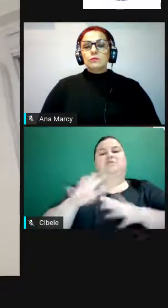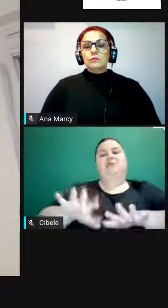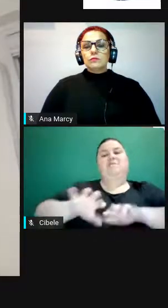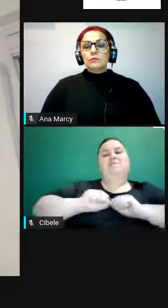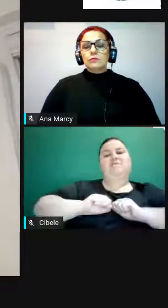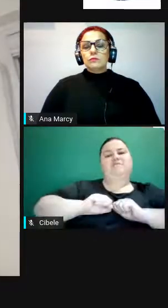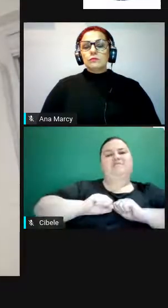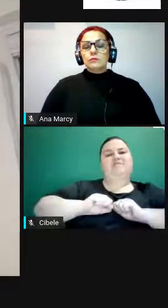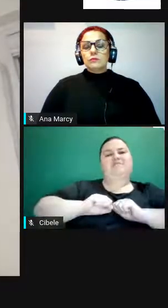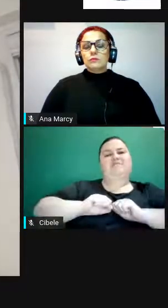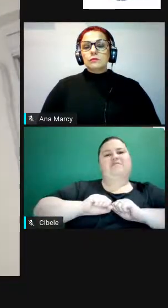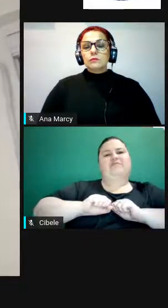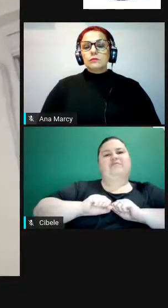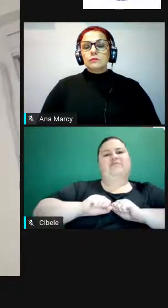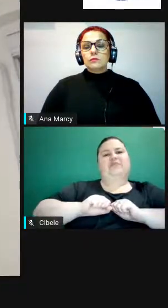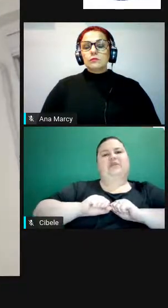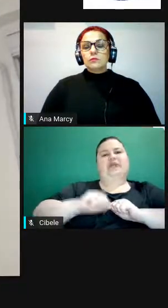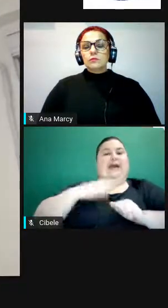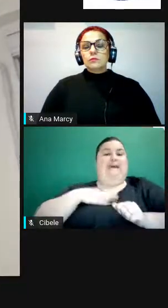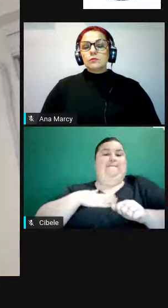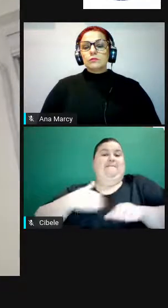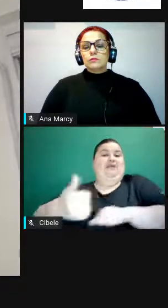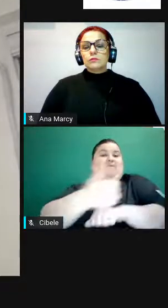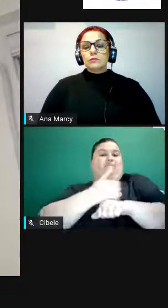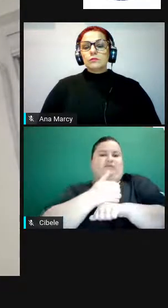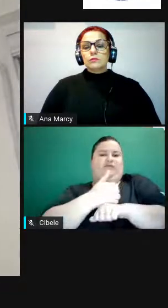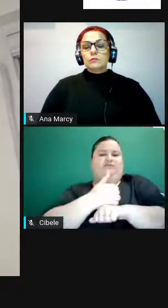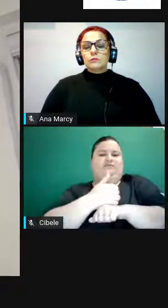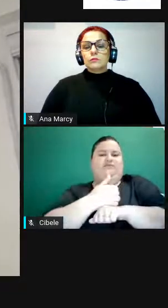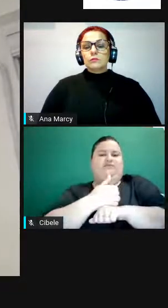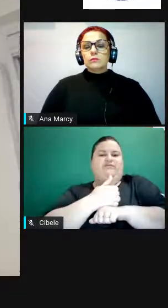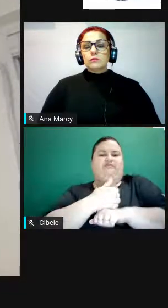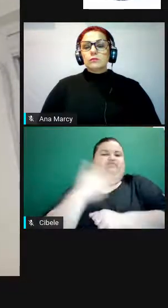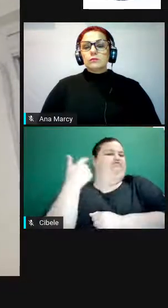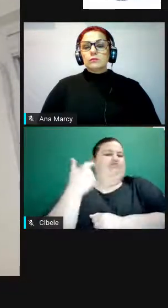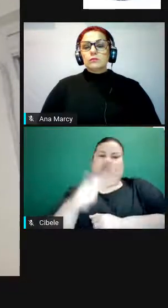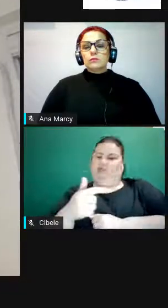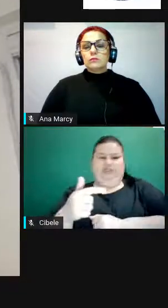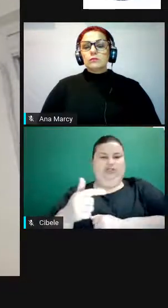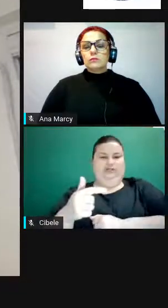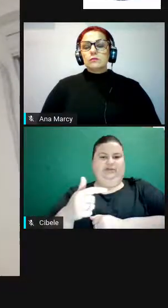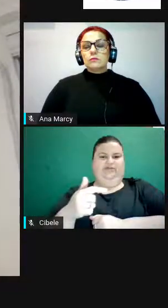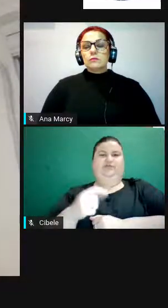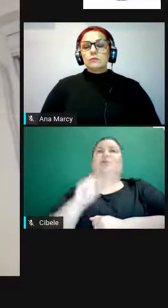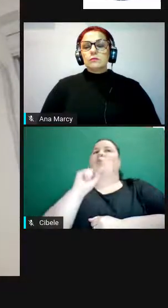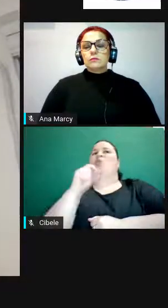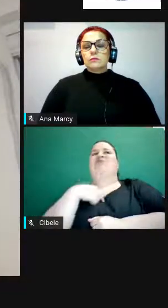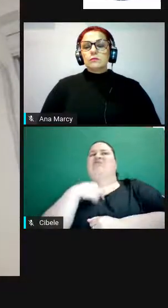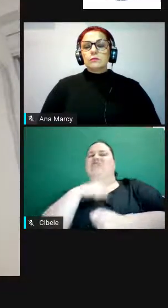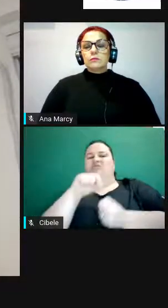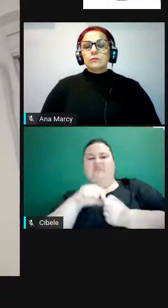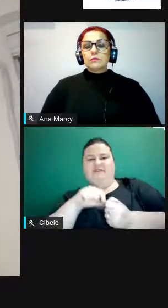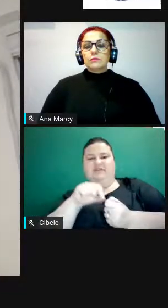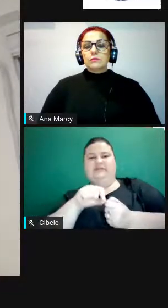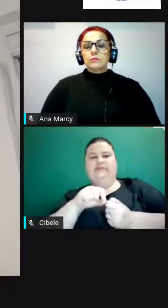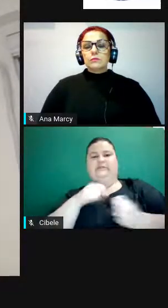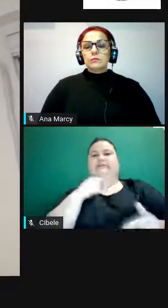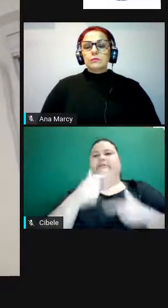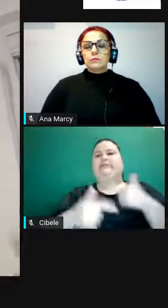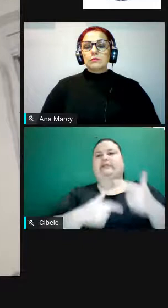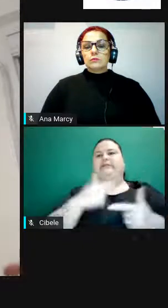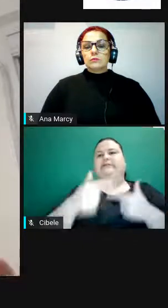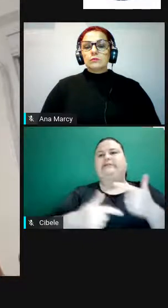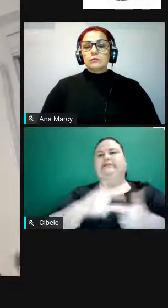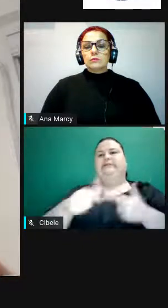a minha o meu profissionalismo é o como profissional não tinha e o que que eu fiz eu sigo trabalhando com meu pai na